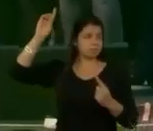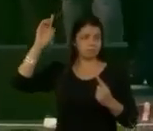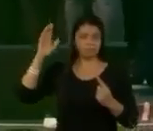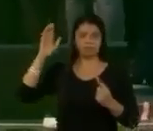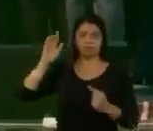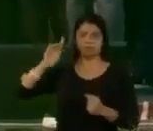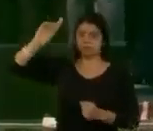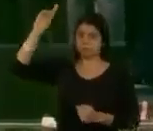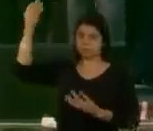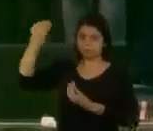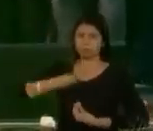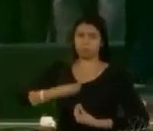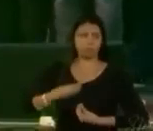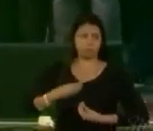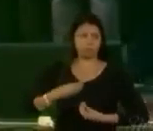presidente da República.